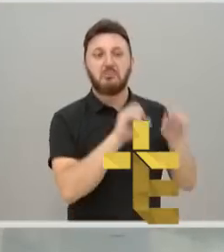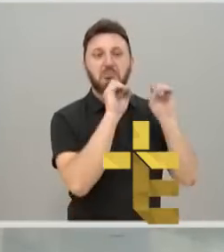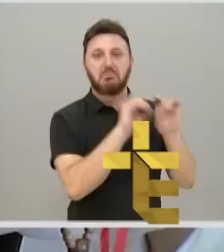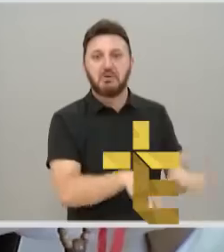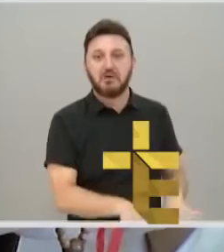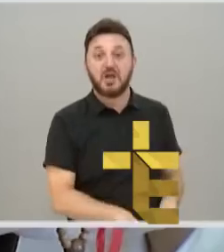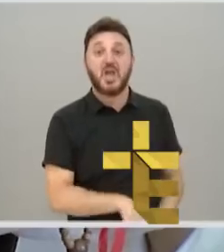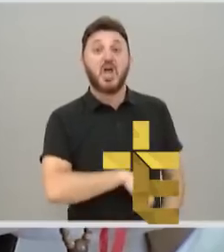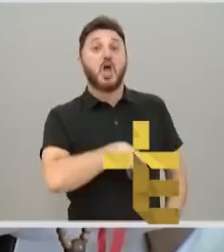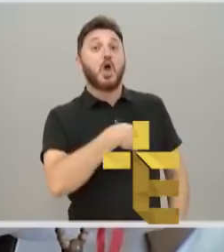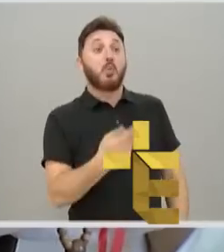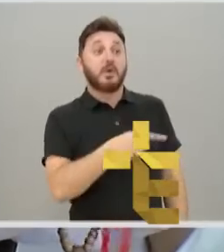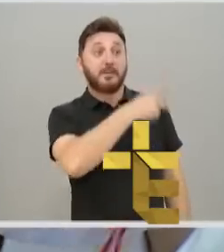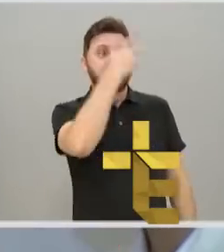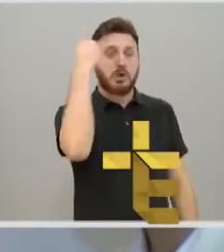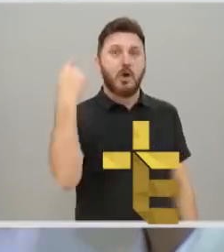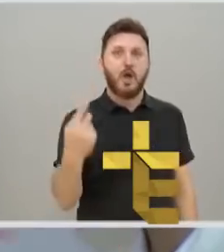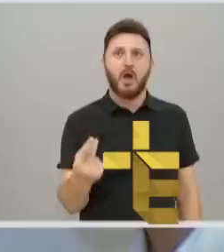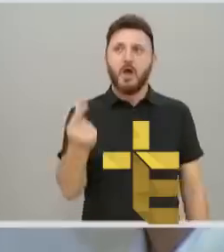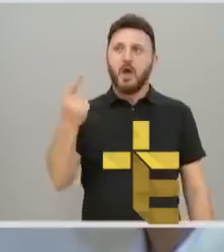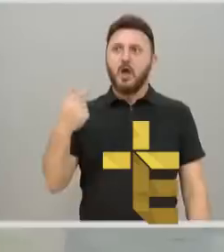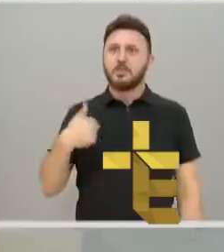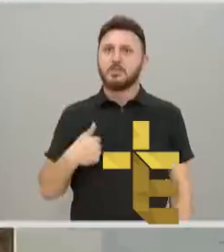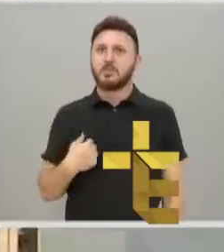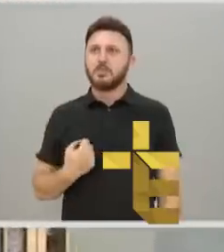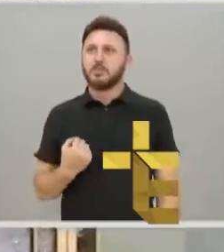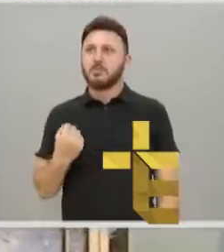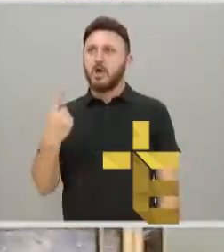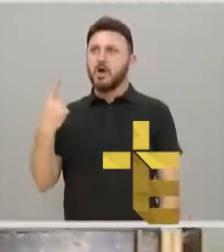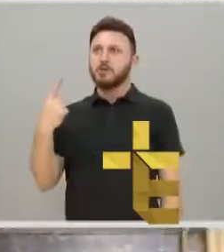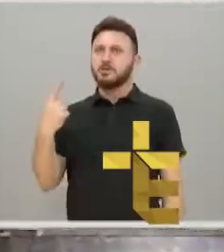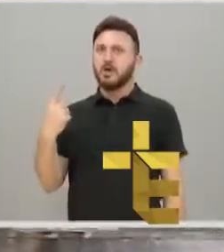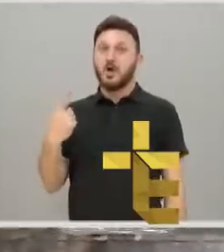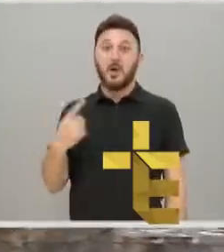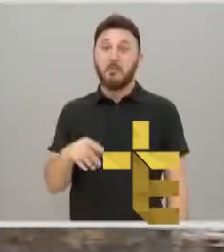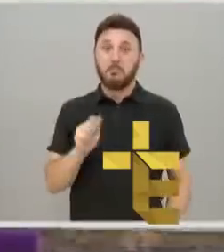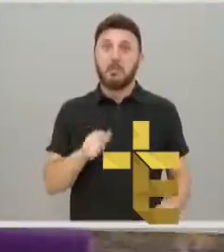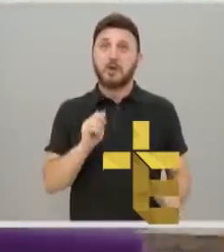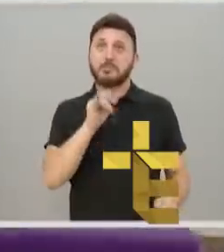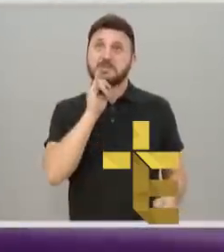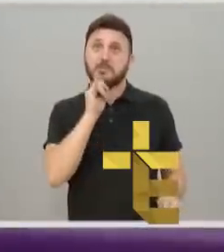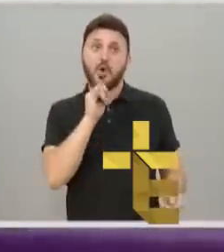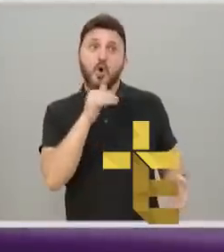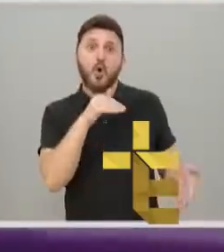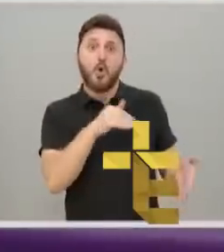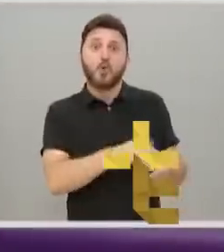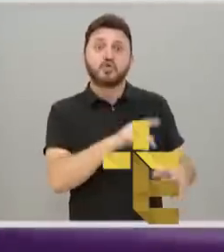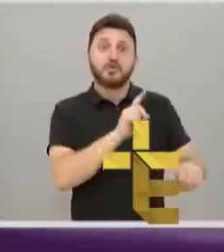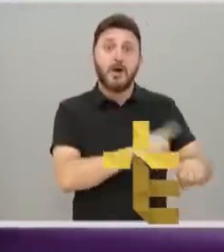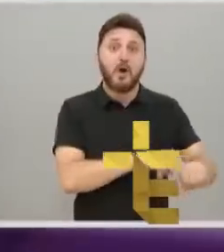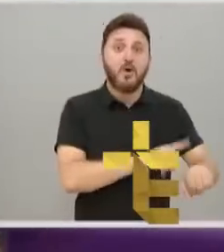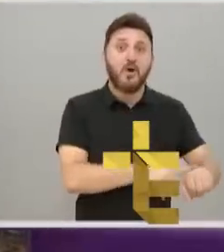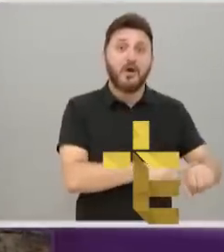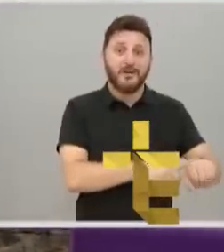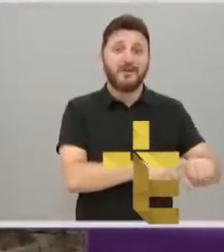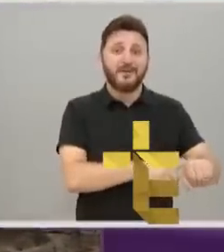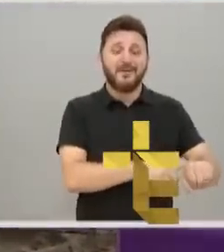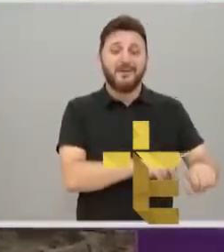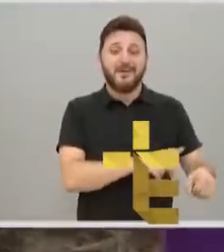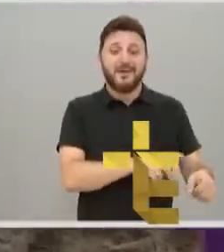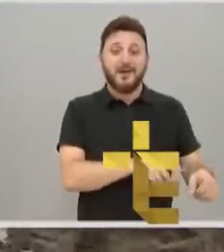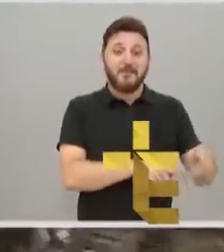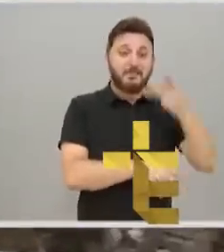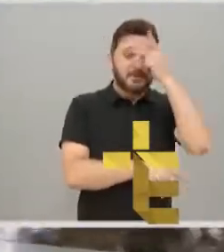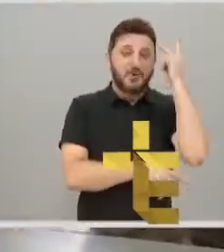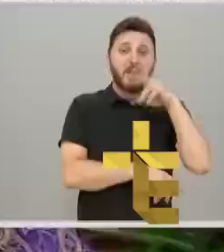a ficha, lá na hora, nem que seja na última hora que eu disse, e gravem isso, na hora que uma